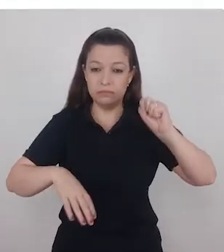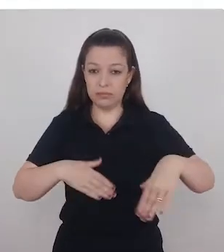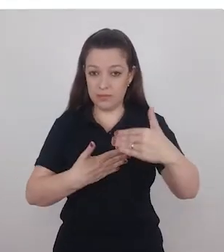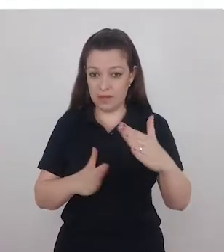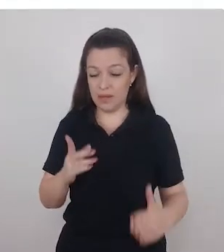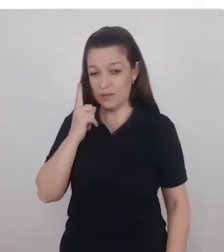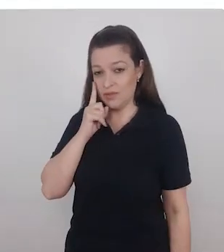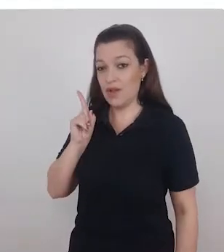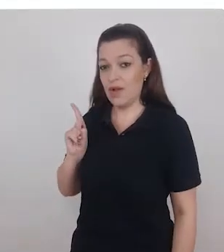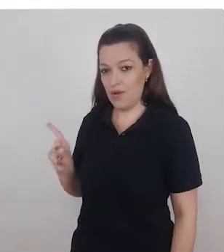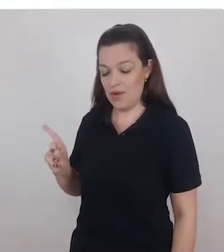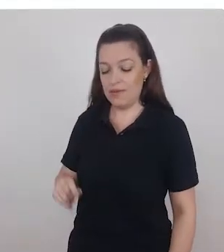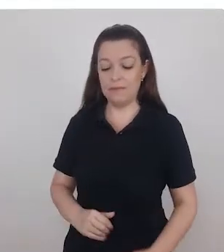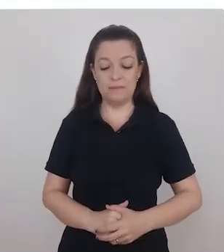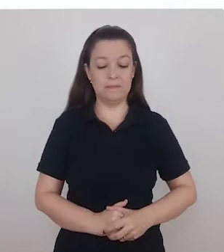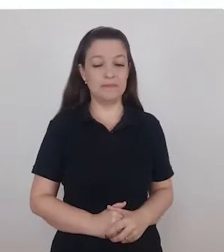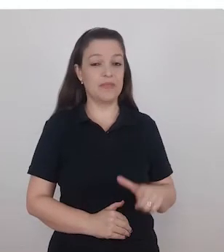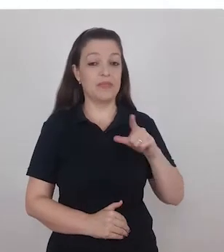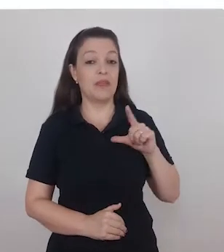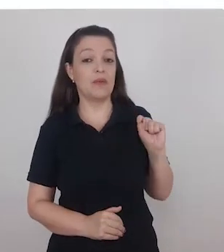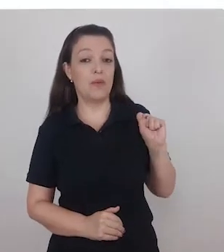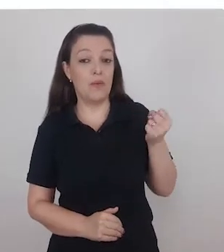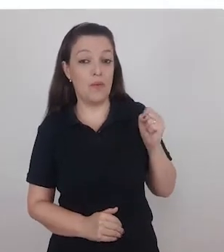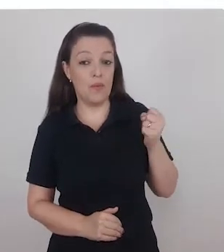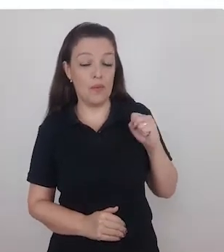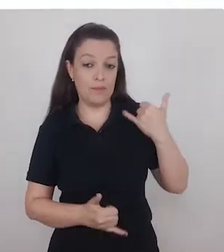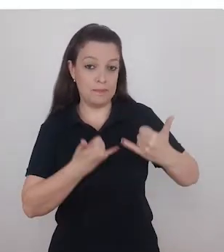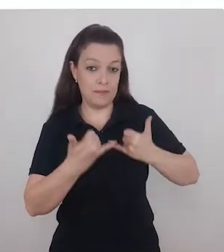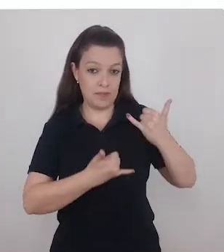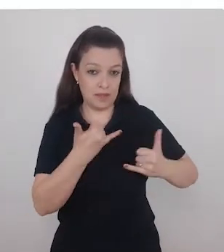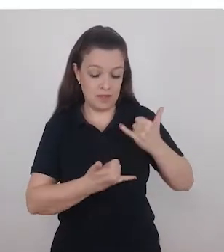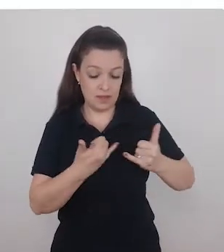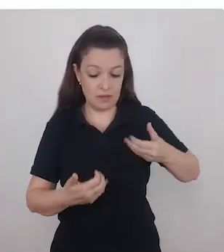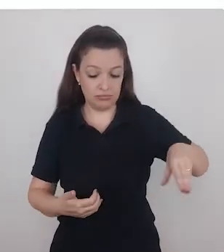nas caixas? Então, eu tenho 8 brinquedos ali aparecendo,